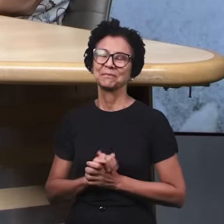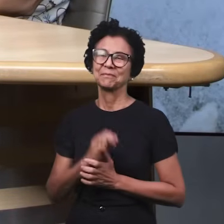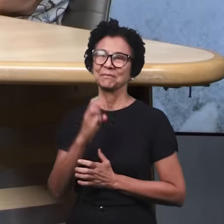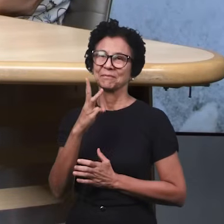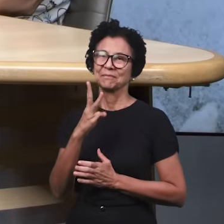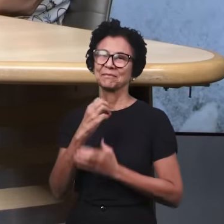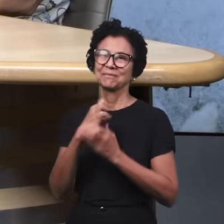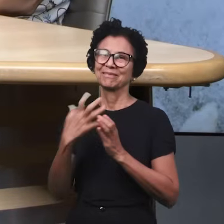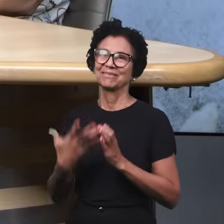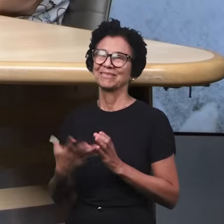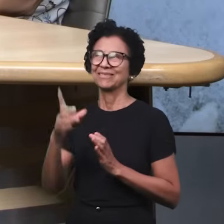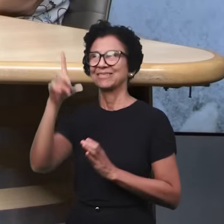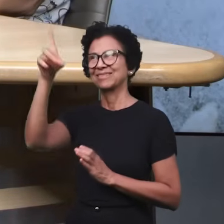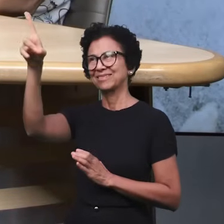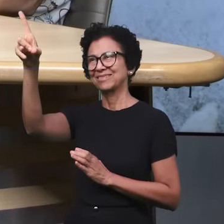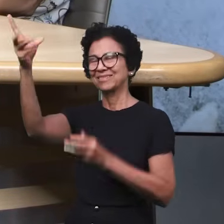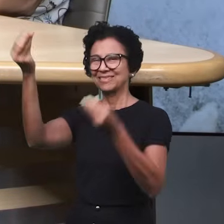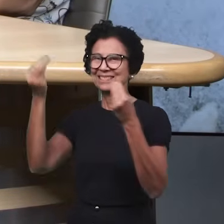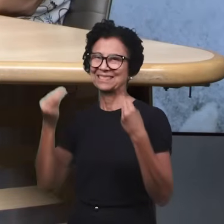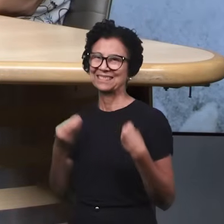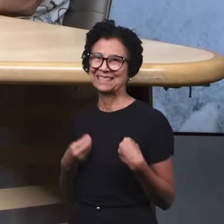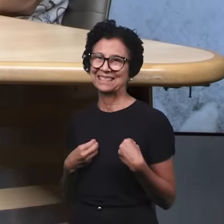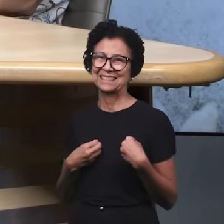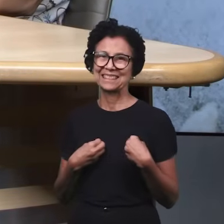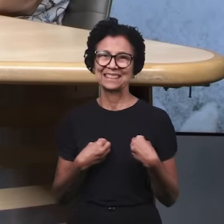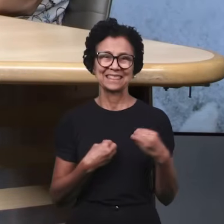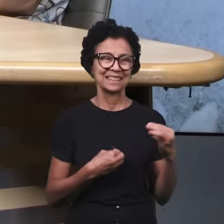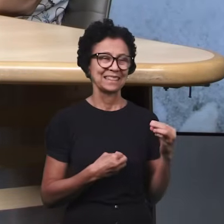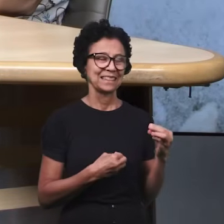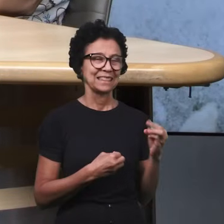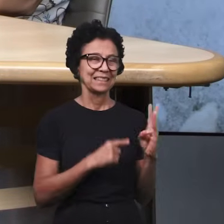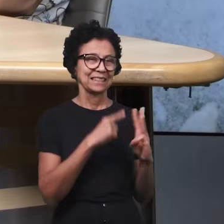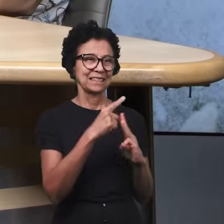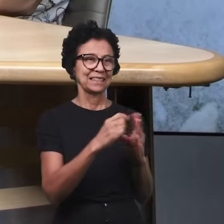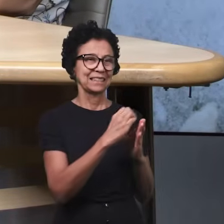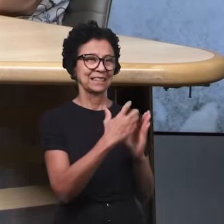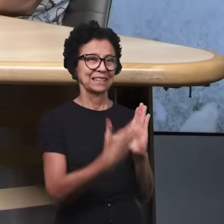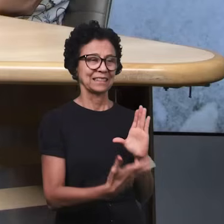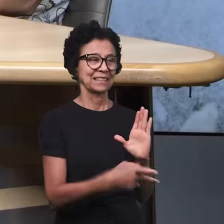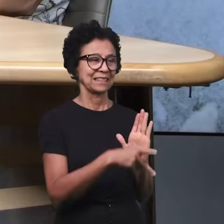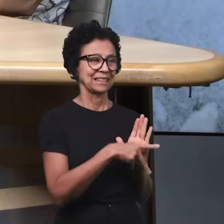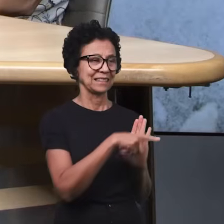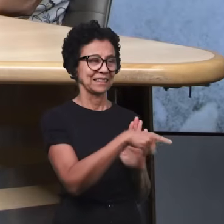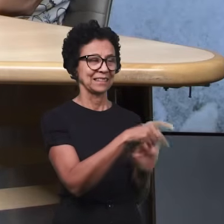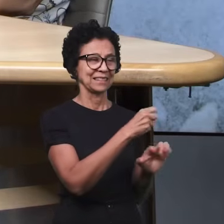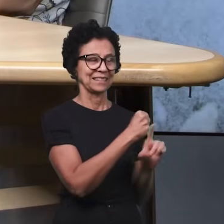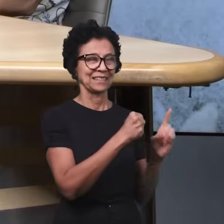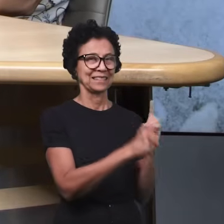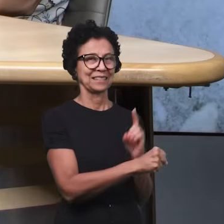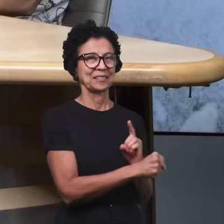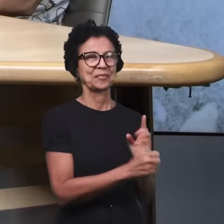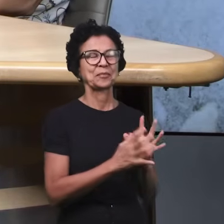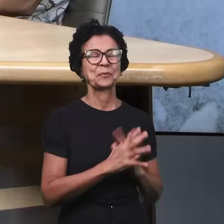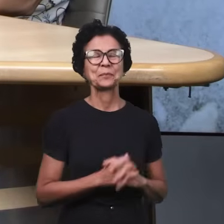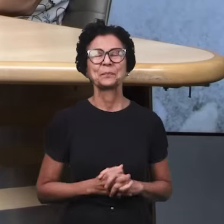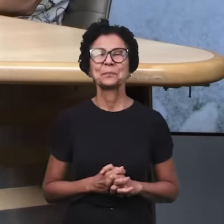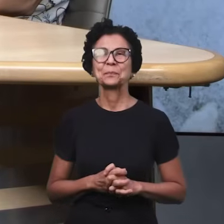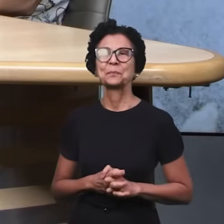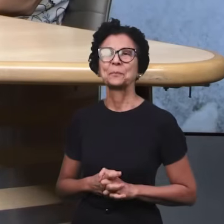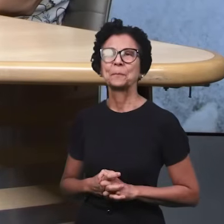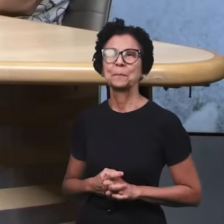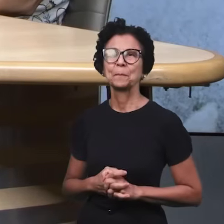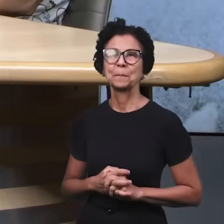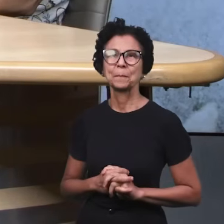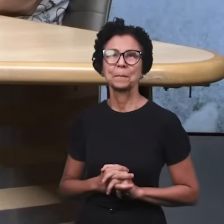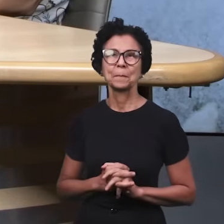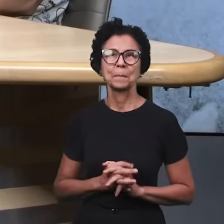do céu. Três adornos da terra e três adornos que vêm do céu para nos tornar belas e agradáveis diante de Deus. Exato. E